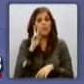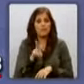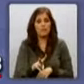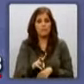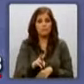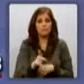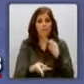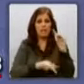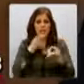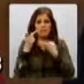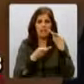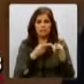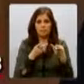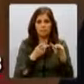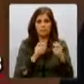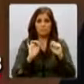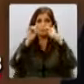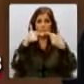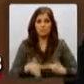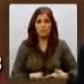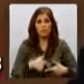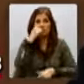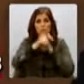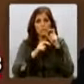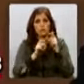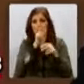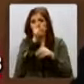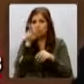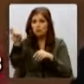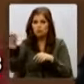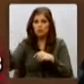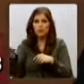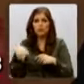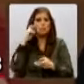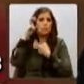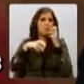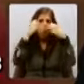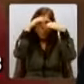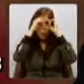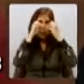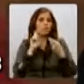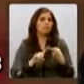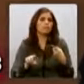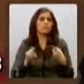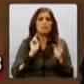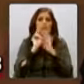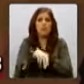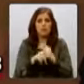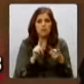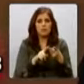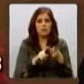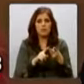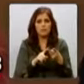e analisar os sites que os lutadores navegam a seja pesquisas no Google seja entradas